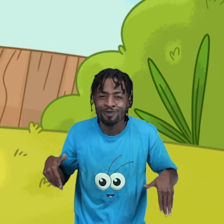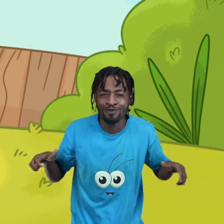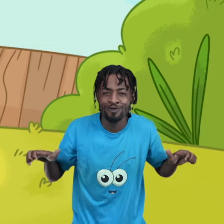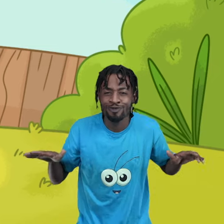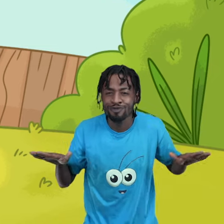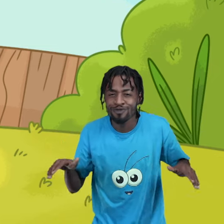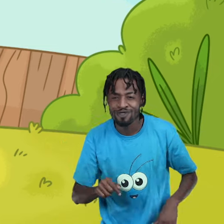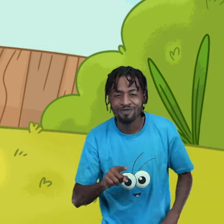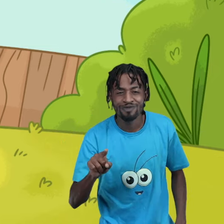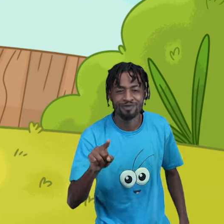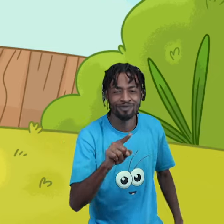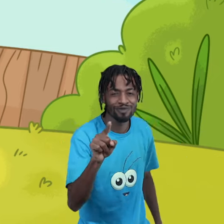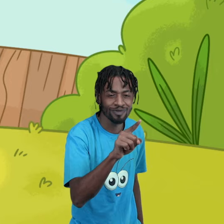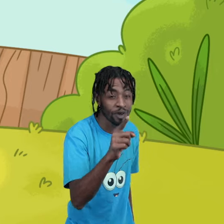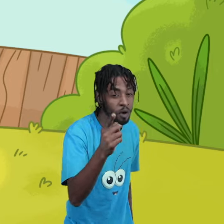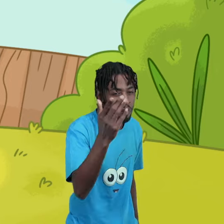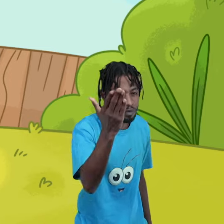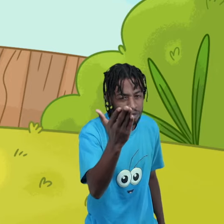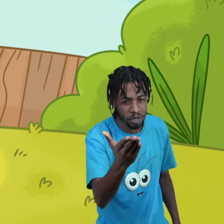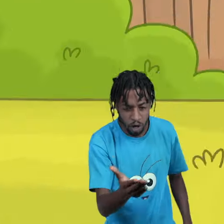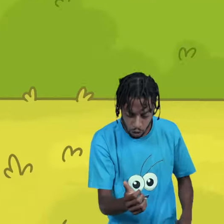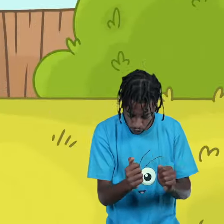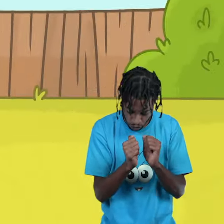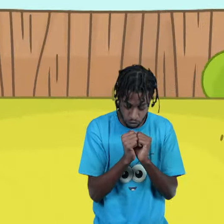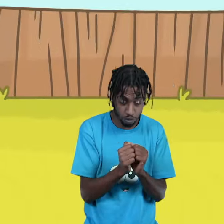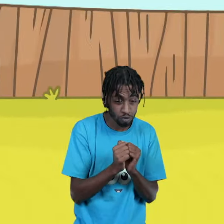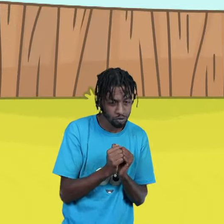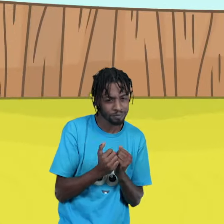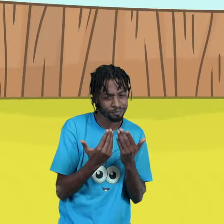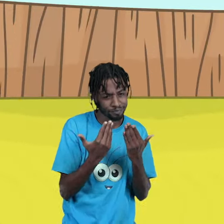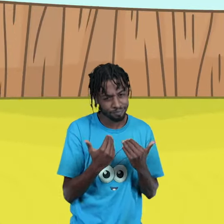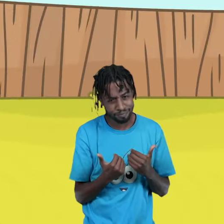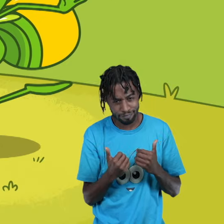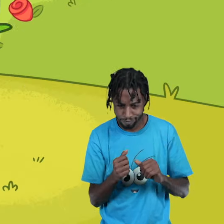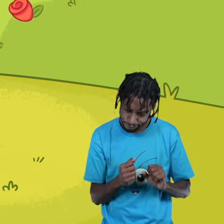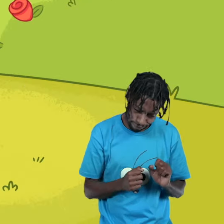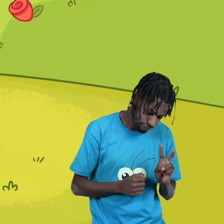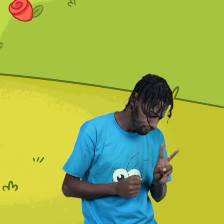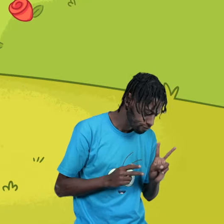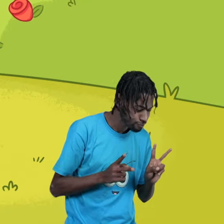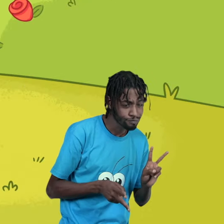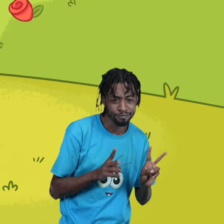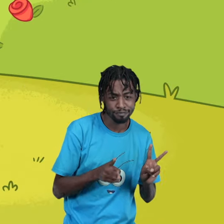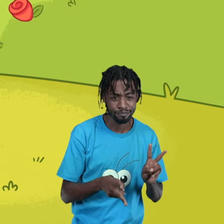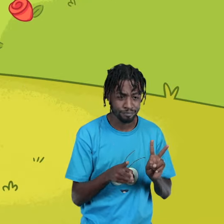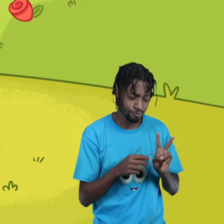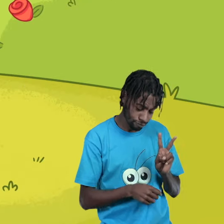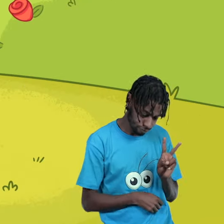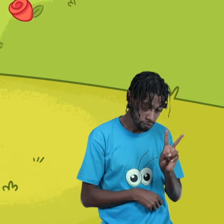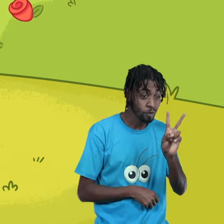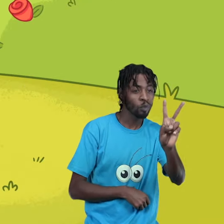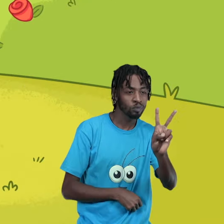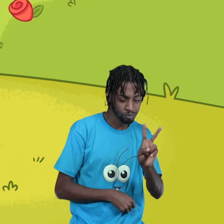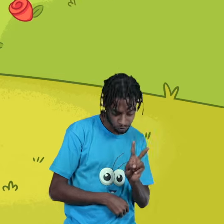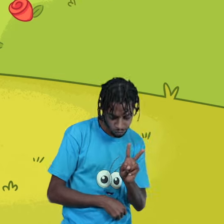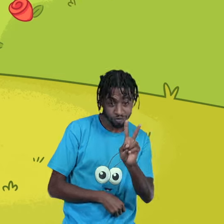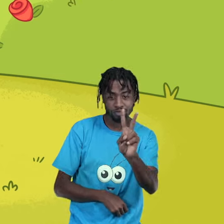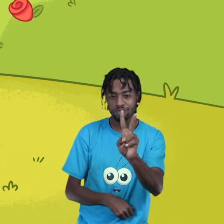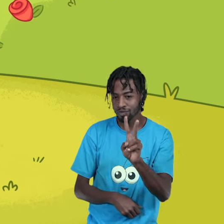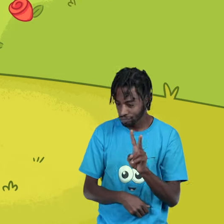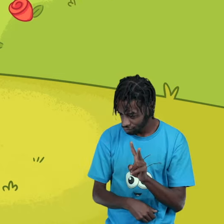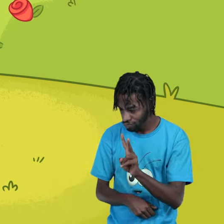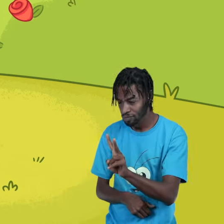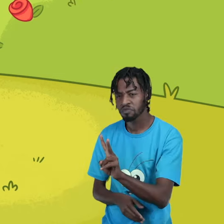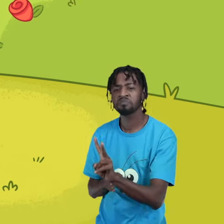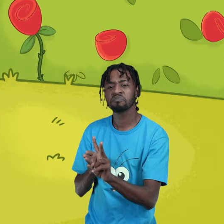Você está sempre Você Aqui comigo Juntos em todo lugar E